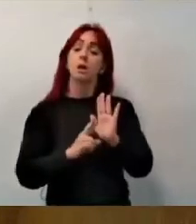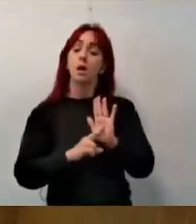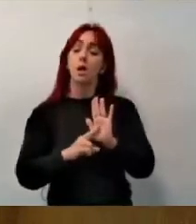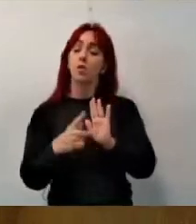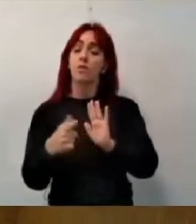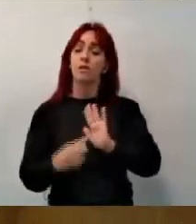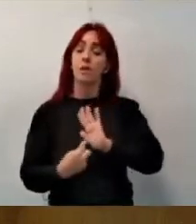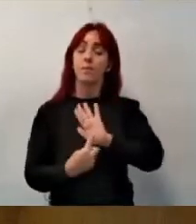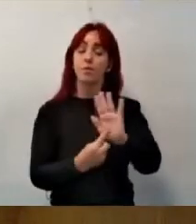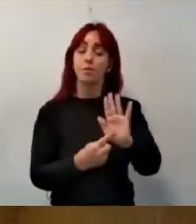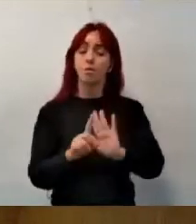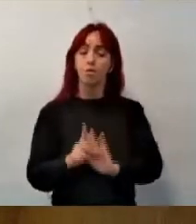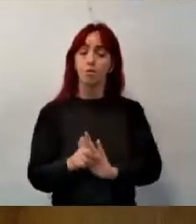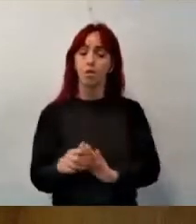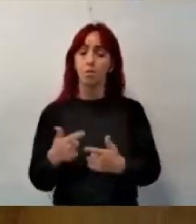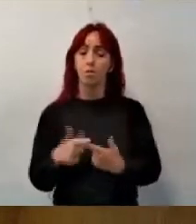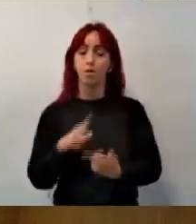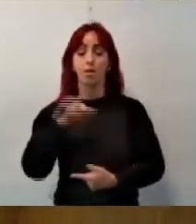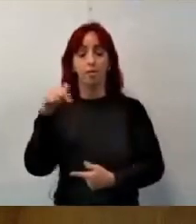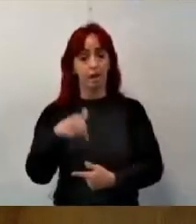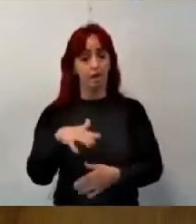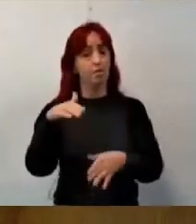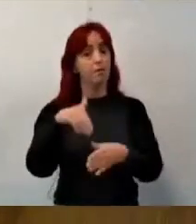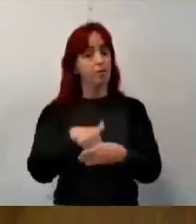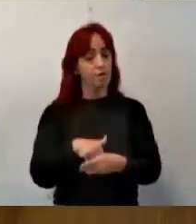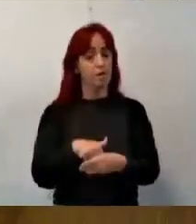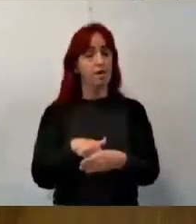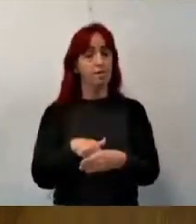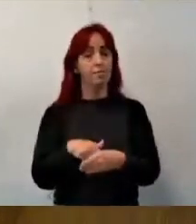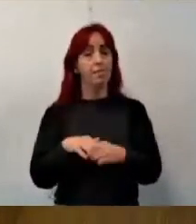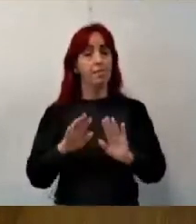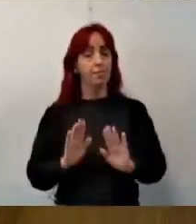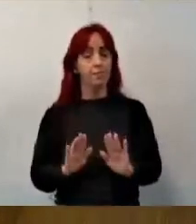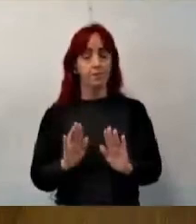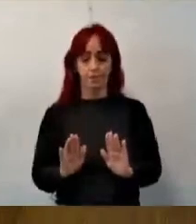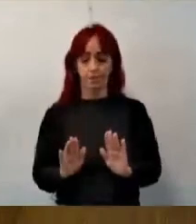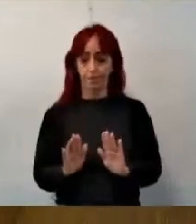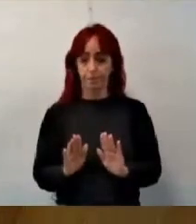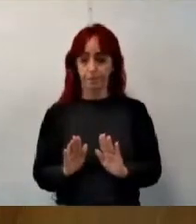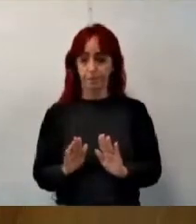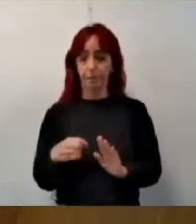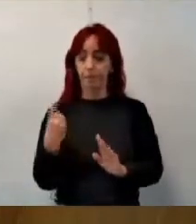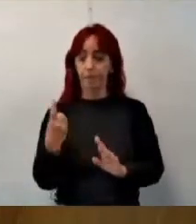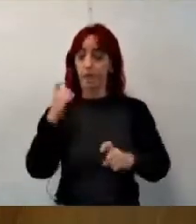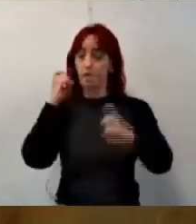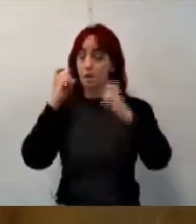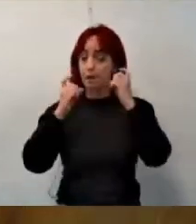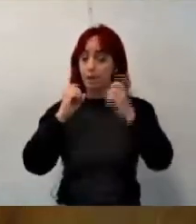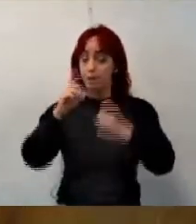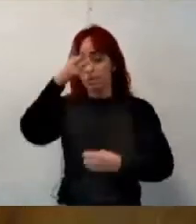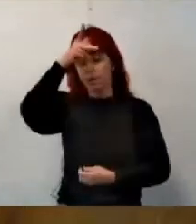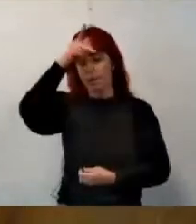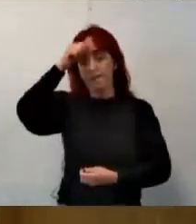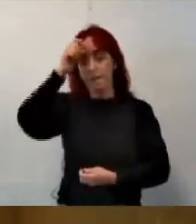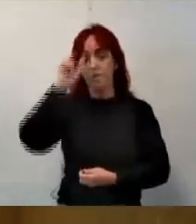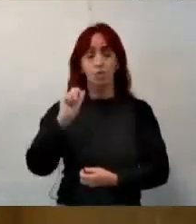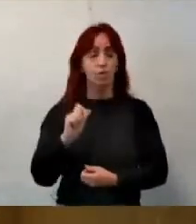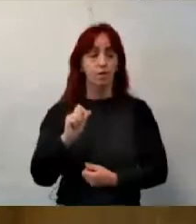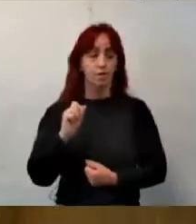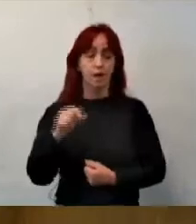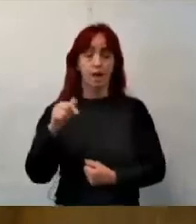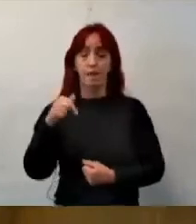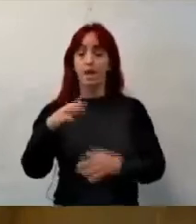mas a preocupação da prefeitura para esse projeto andar igual um trembala em Belo Horizonte é uma